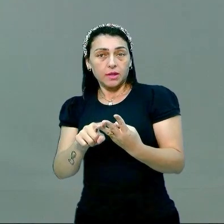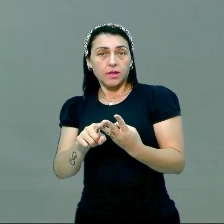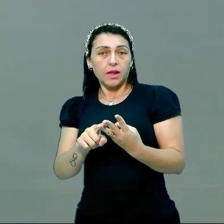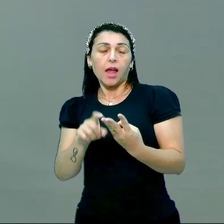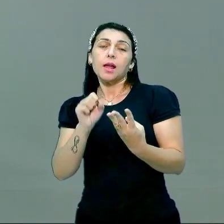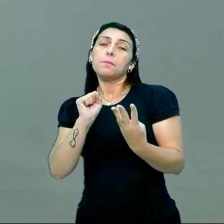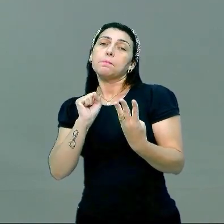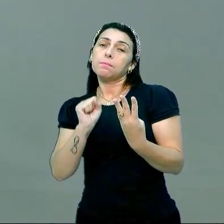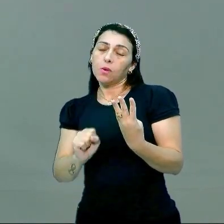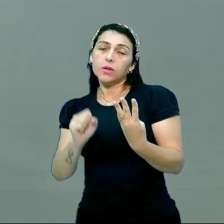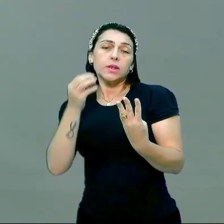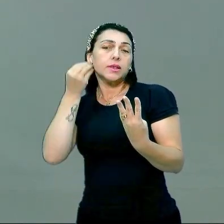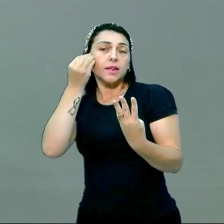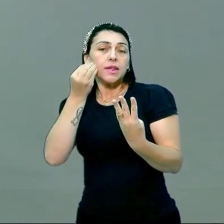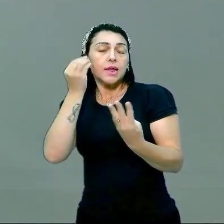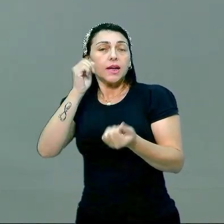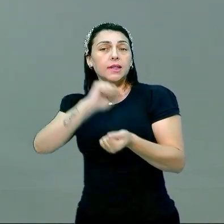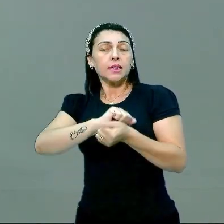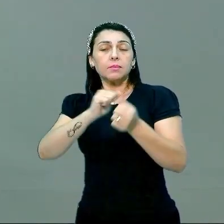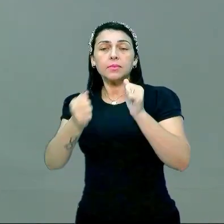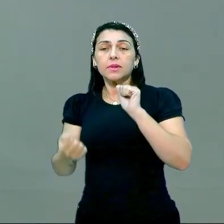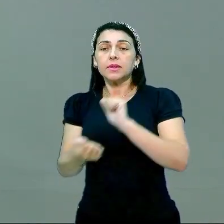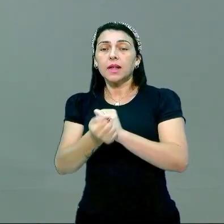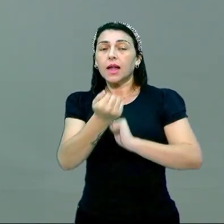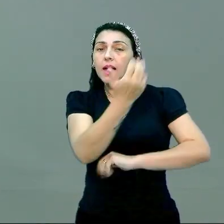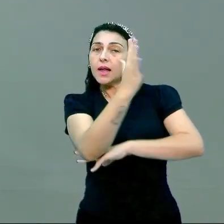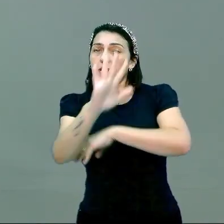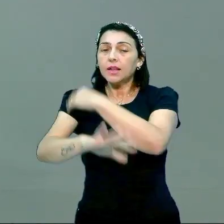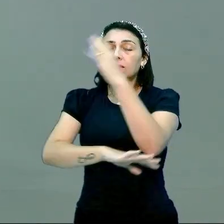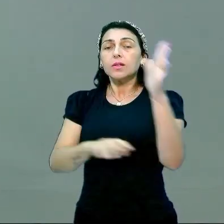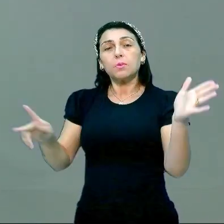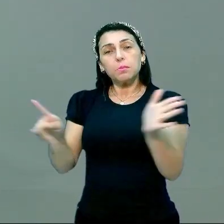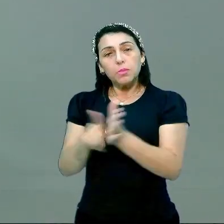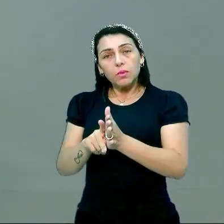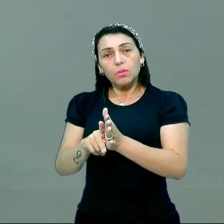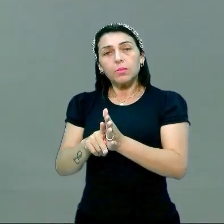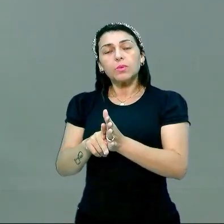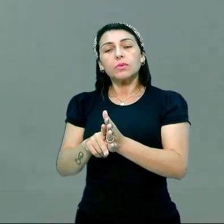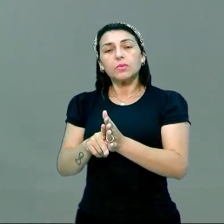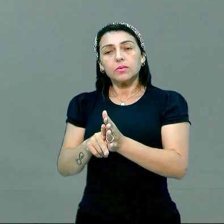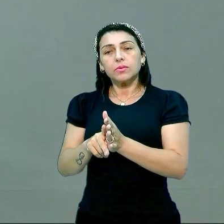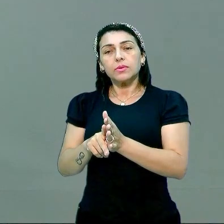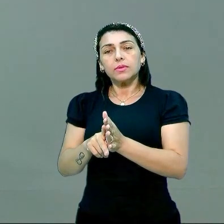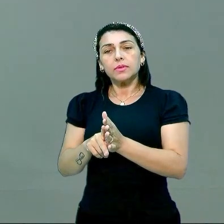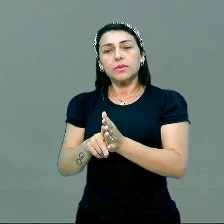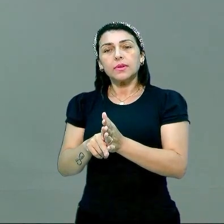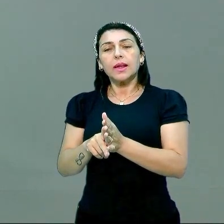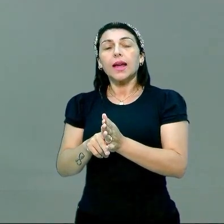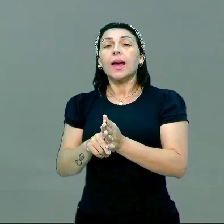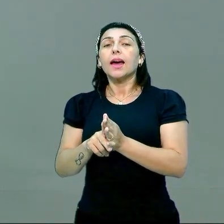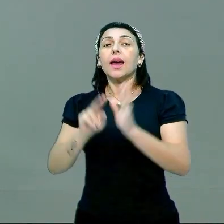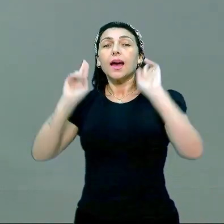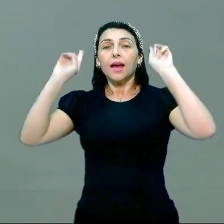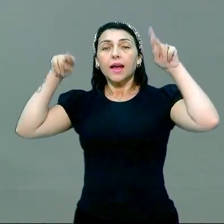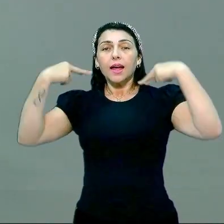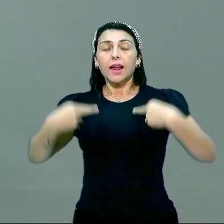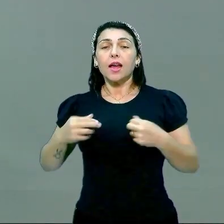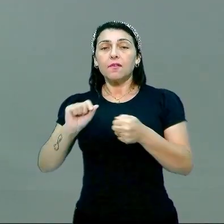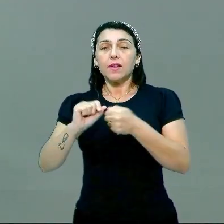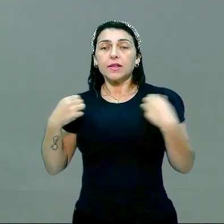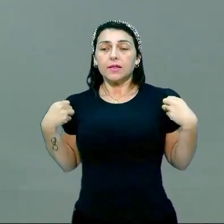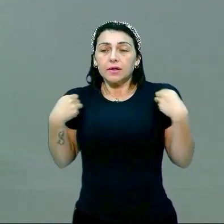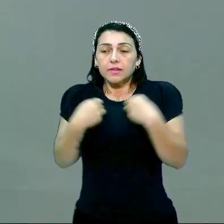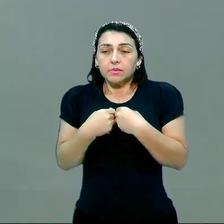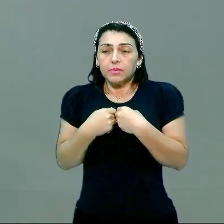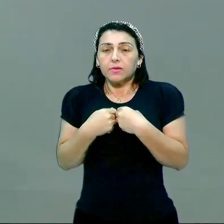coisas, ele pode tentar adaptar a natureza a seu favor. Então ele pode pegar a lã das ovelhas e fazer um casaco